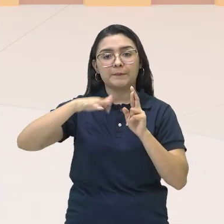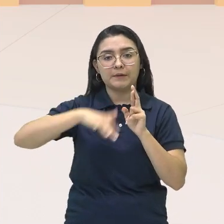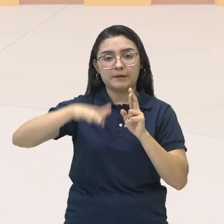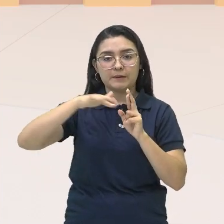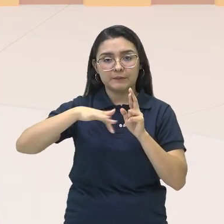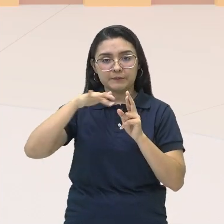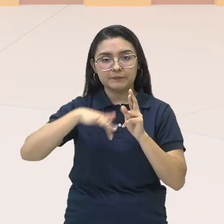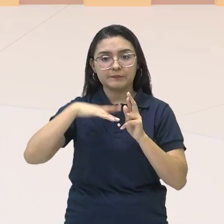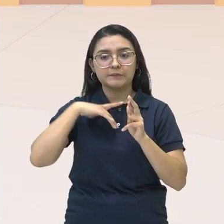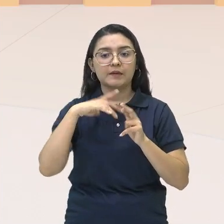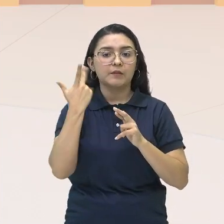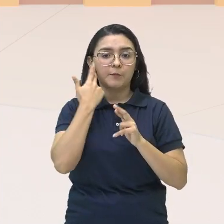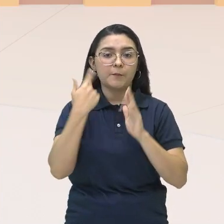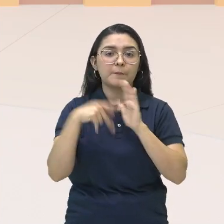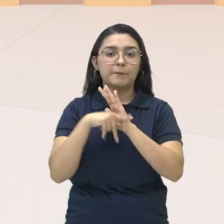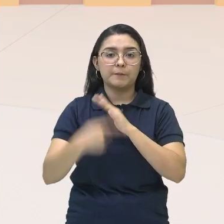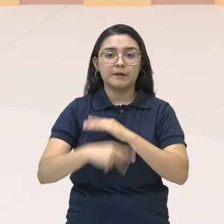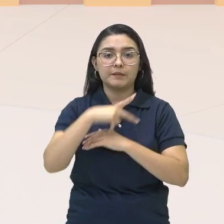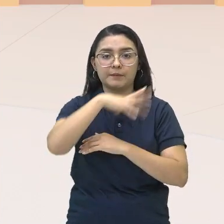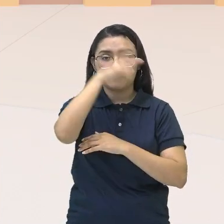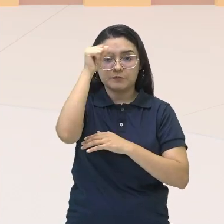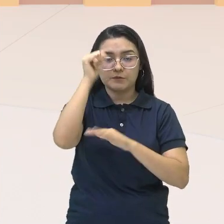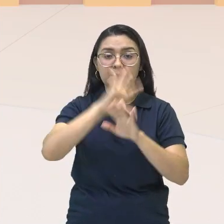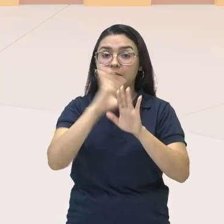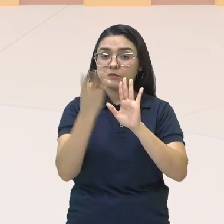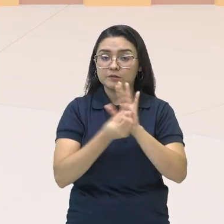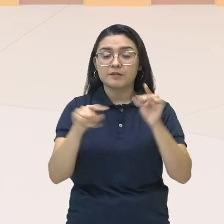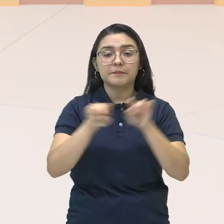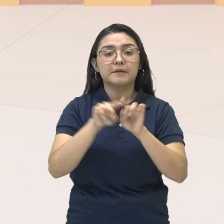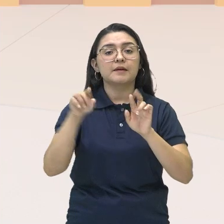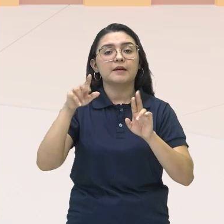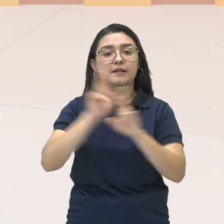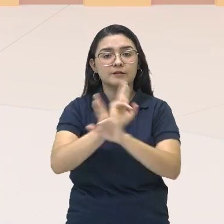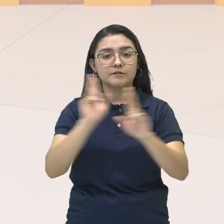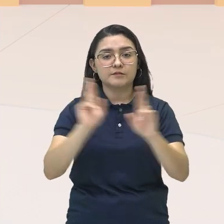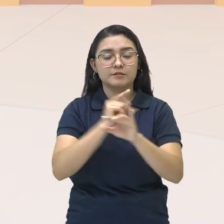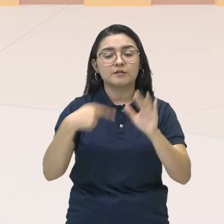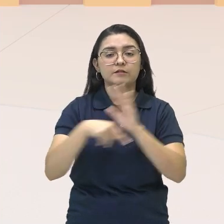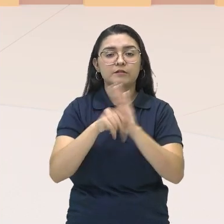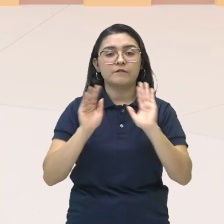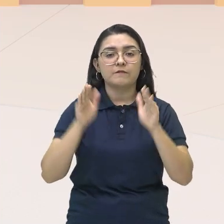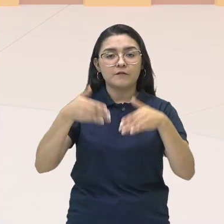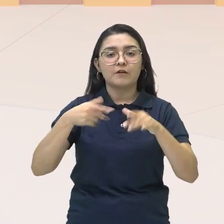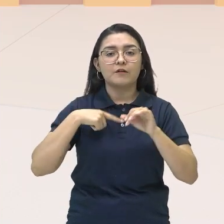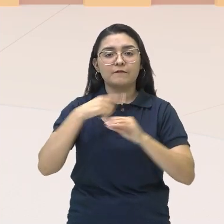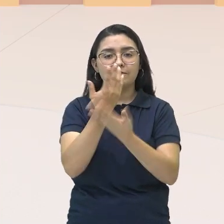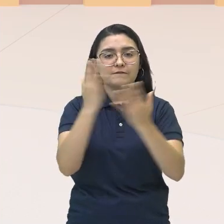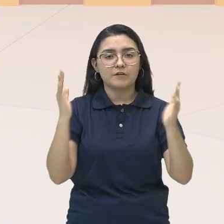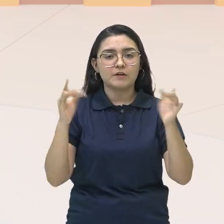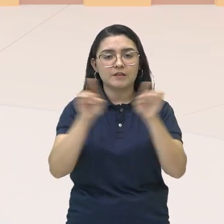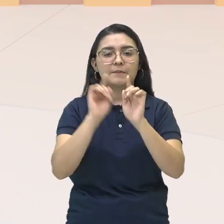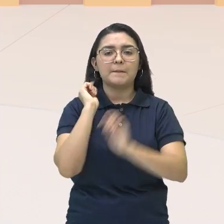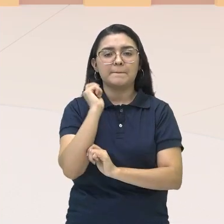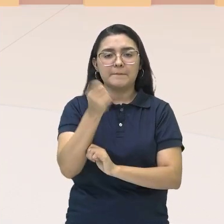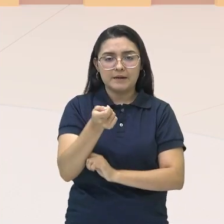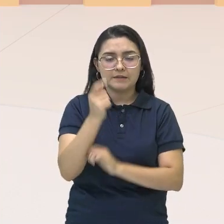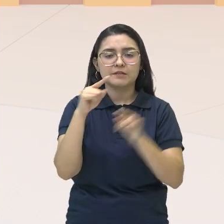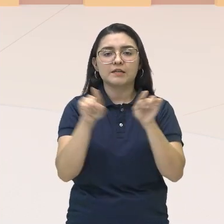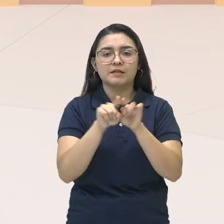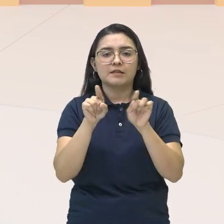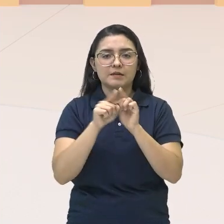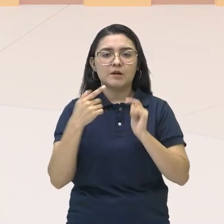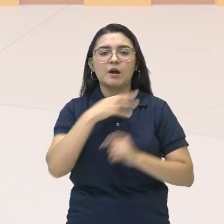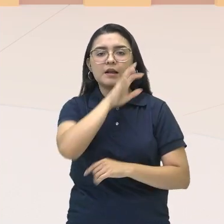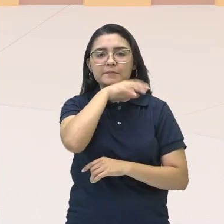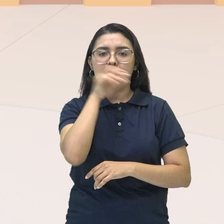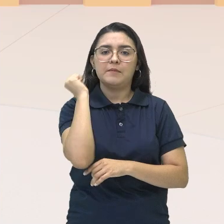que é muito comum na Amazônia, que também está relacionado com a questão da floresta, a questão, né, da pesca, né, da